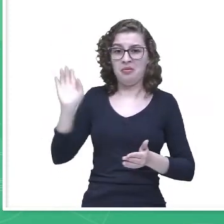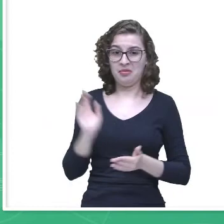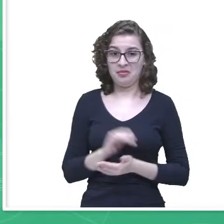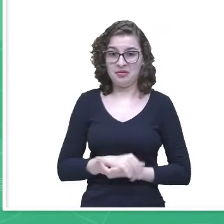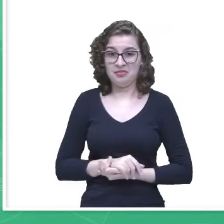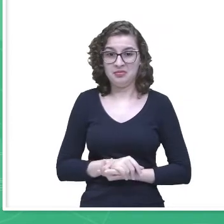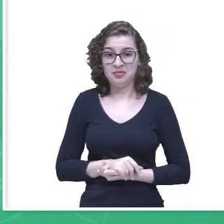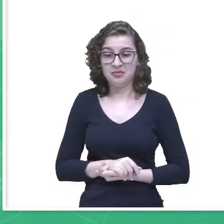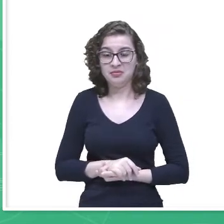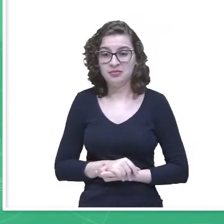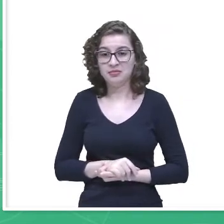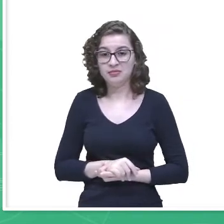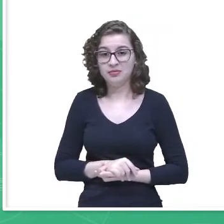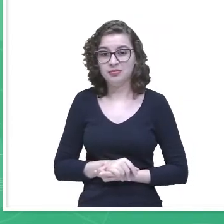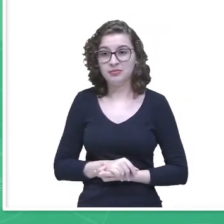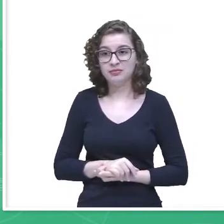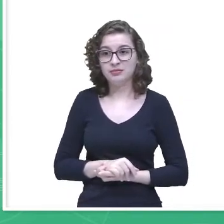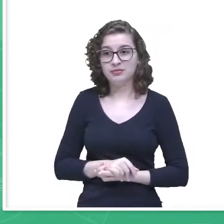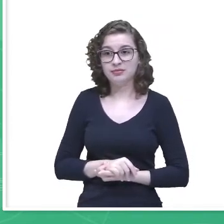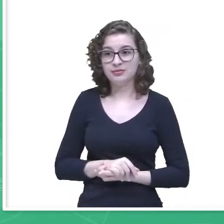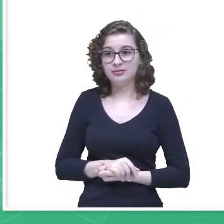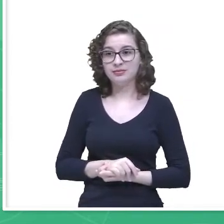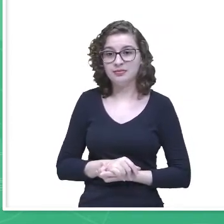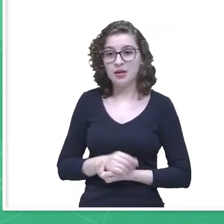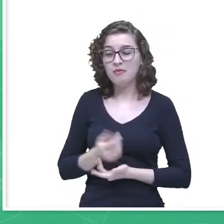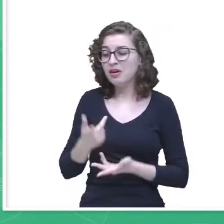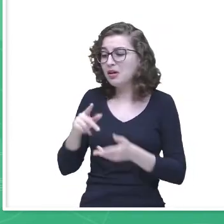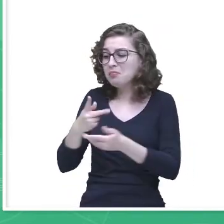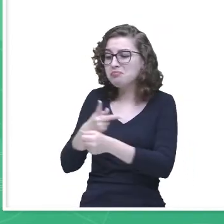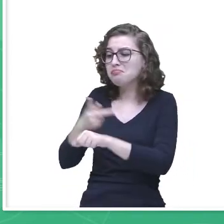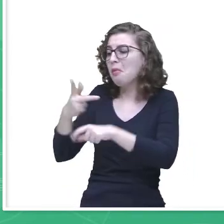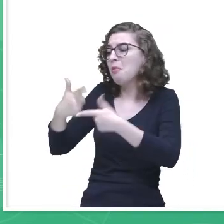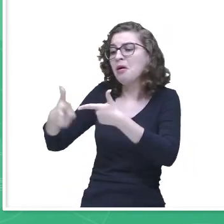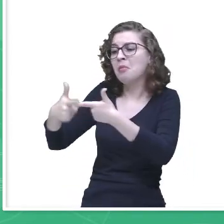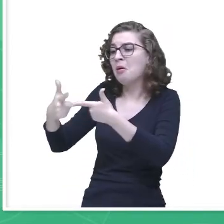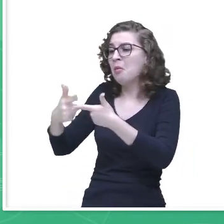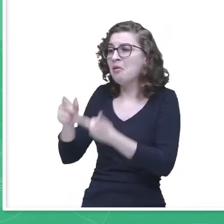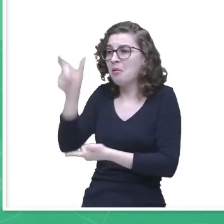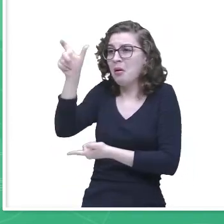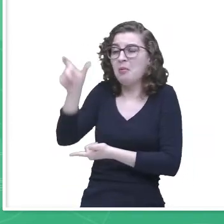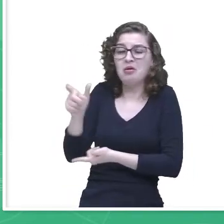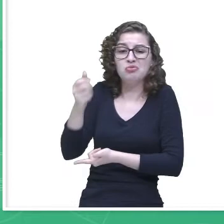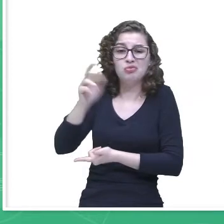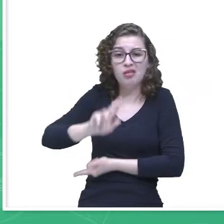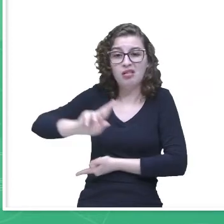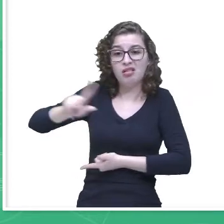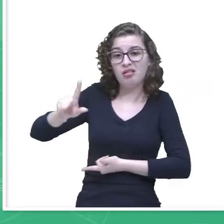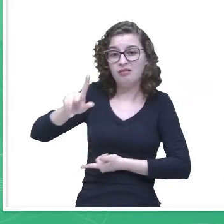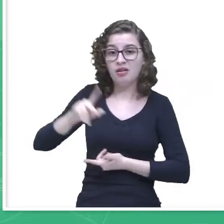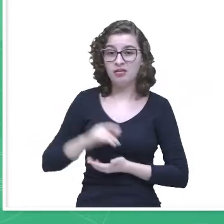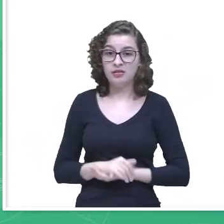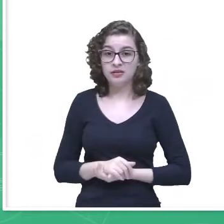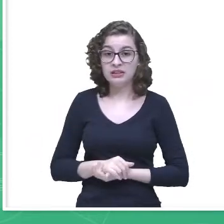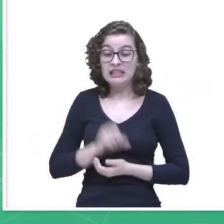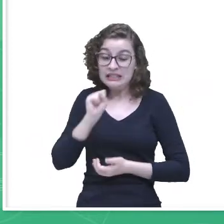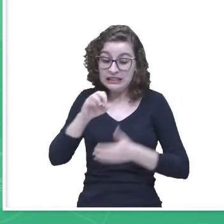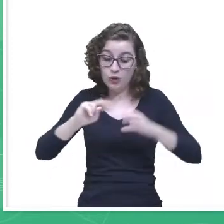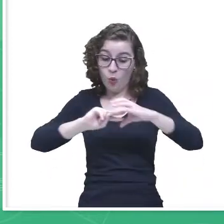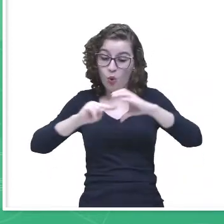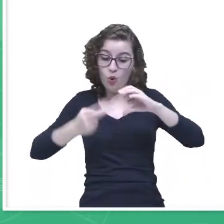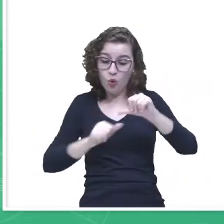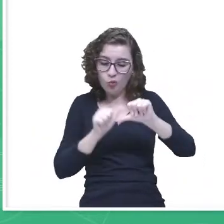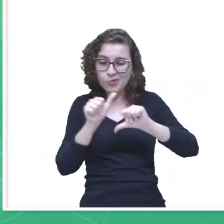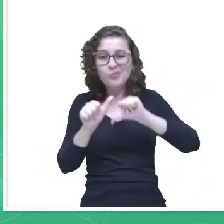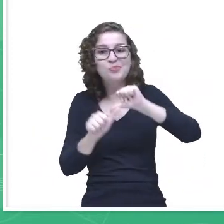Serasa. O seu nome está escrito no Serasa. É a mesma coisa que acontece aqui, gente. Se eu tenho uma modificação aqui,